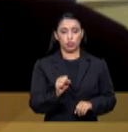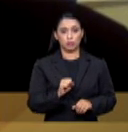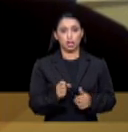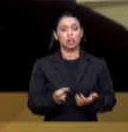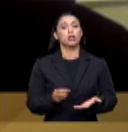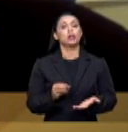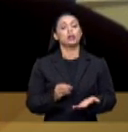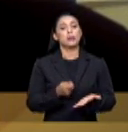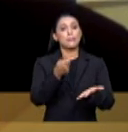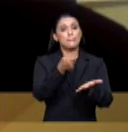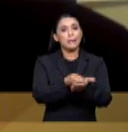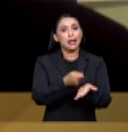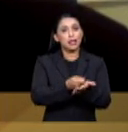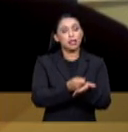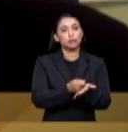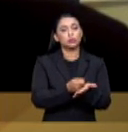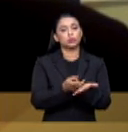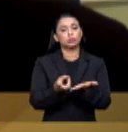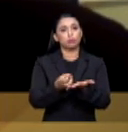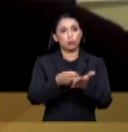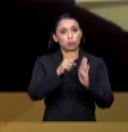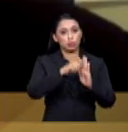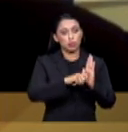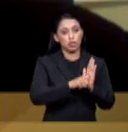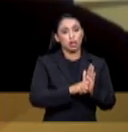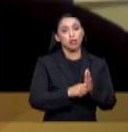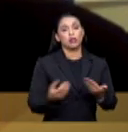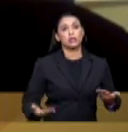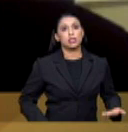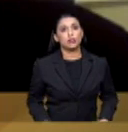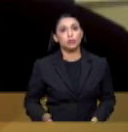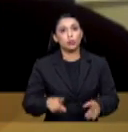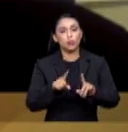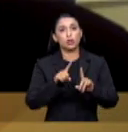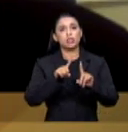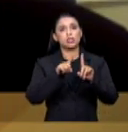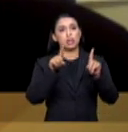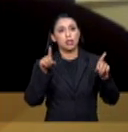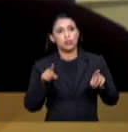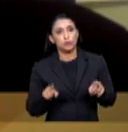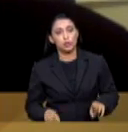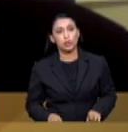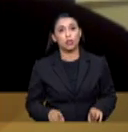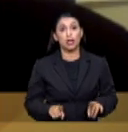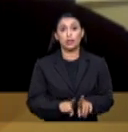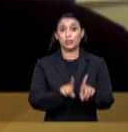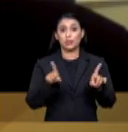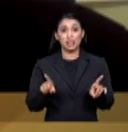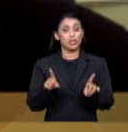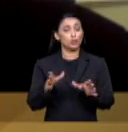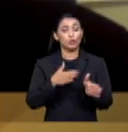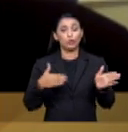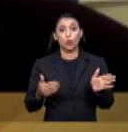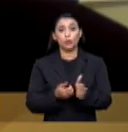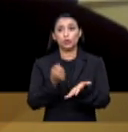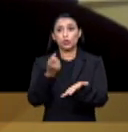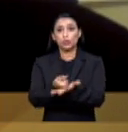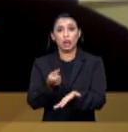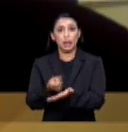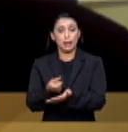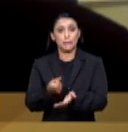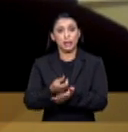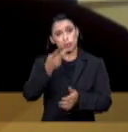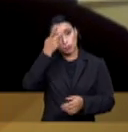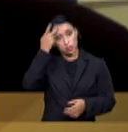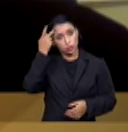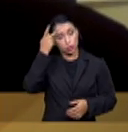rendimentos pagos aos seus servidores e empregados, mas também sobre todos os pagamentos feitos às pessoas físicas